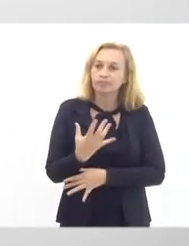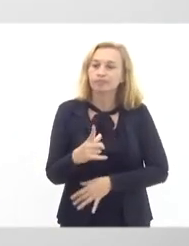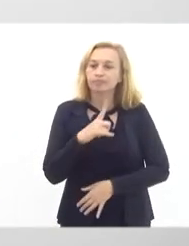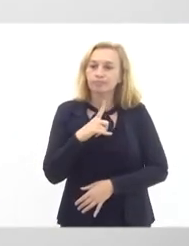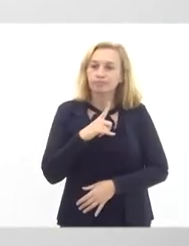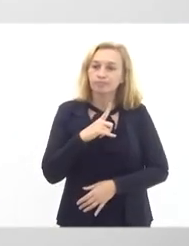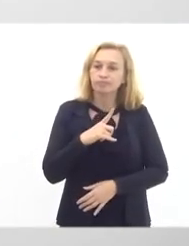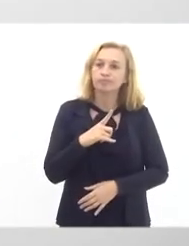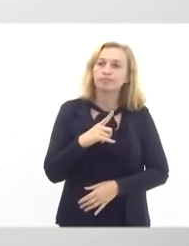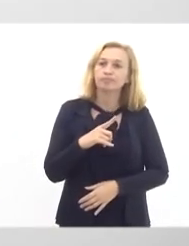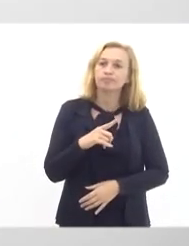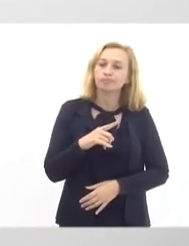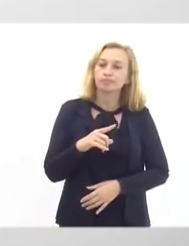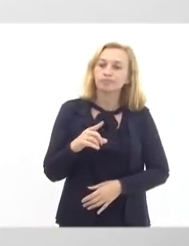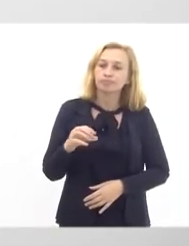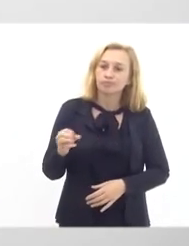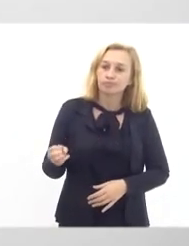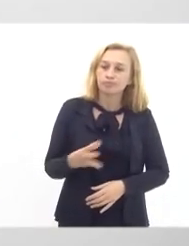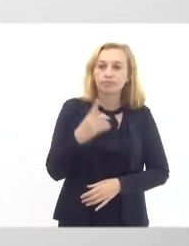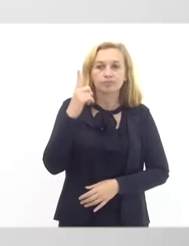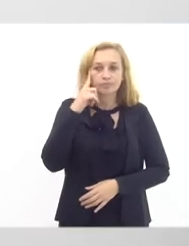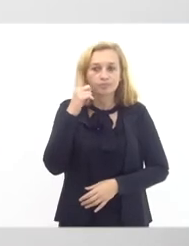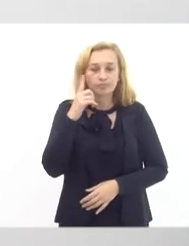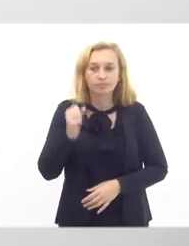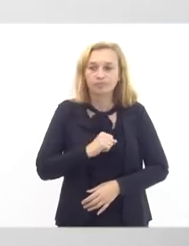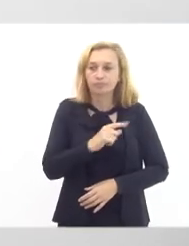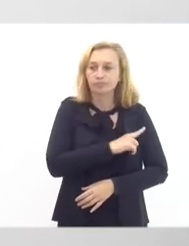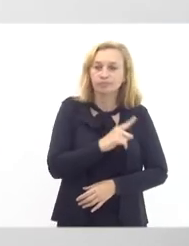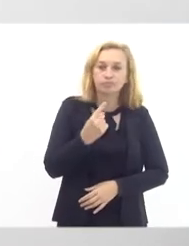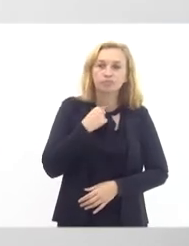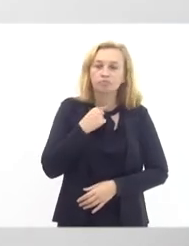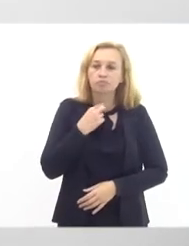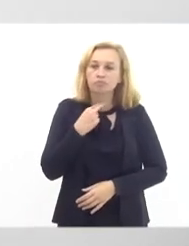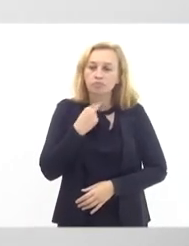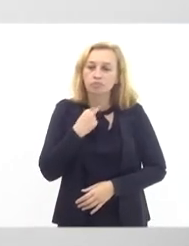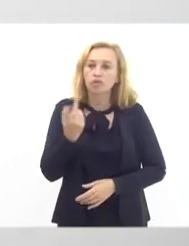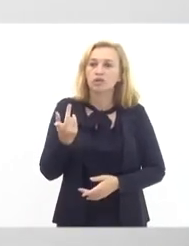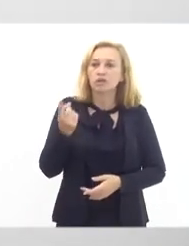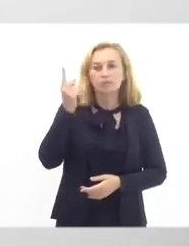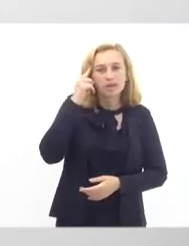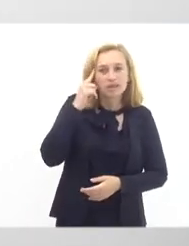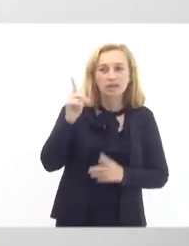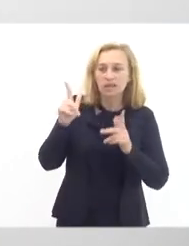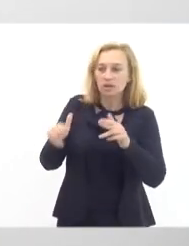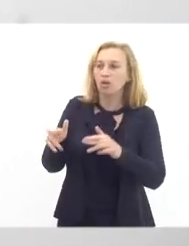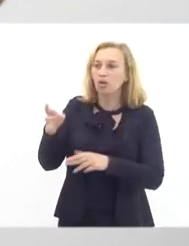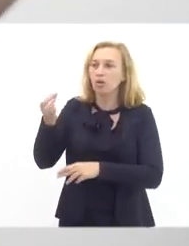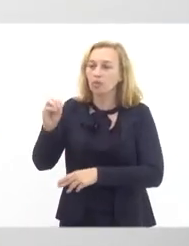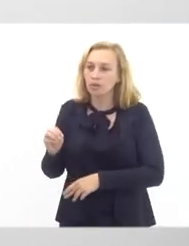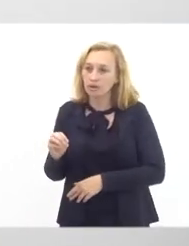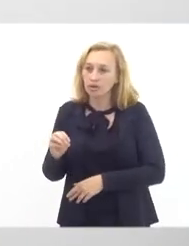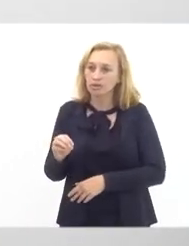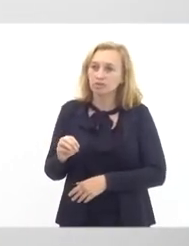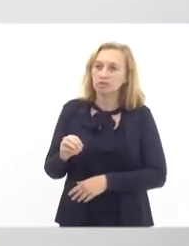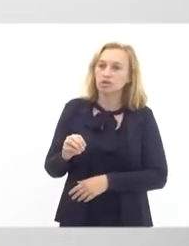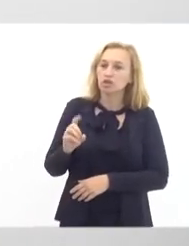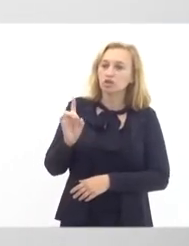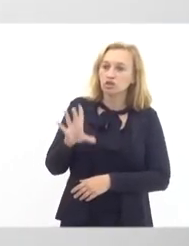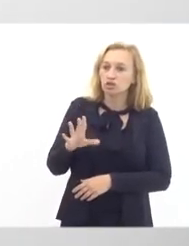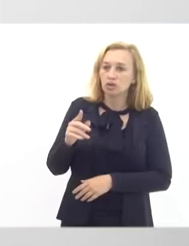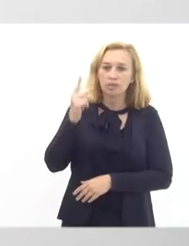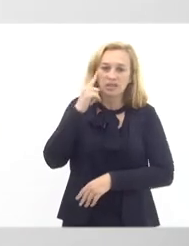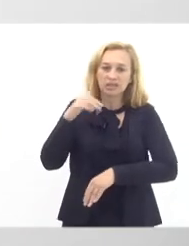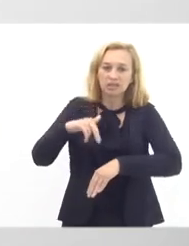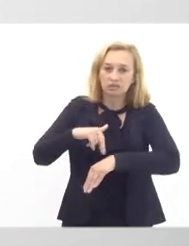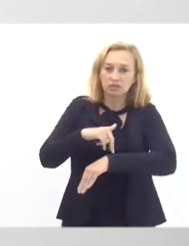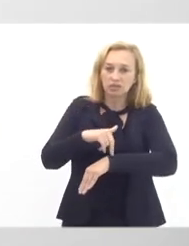uma nova civilização. Né? Realmente, São Gonçalo não pode ser pensado, muito bem colocado pelo vereador Romário Régio, apenas com asfalto.